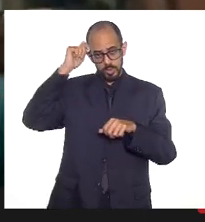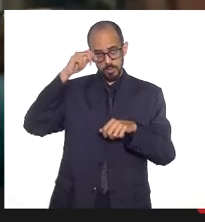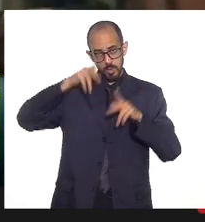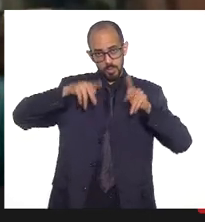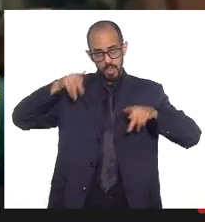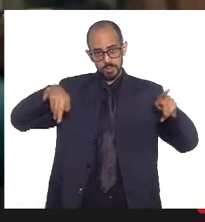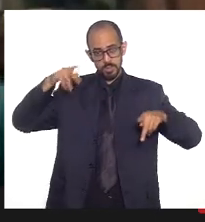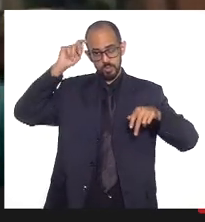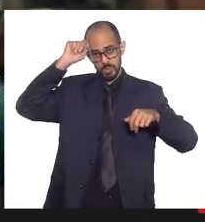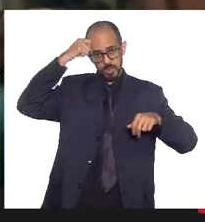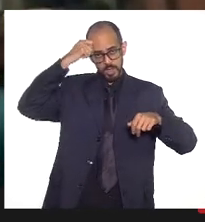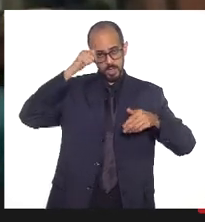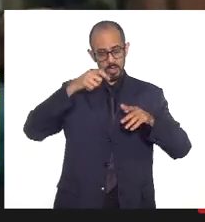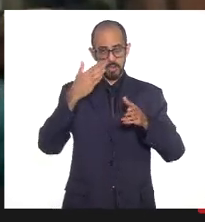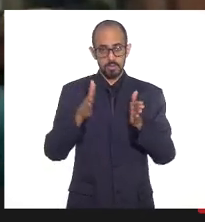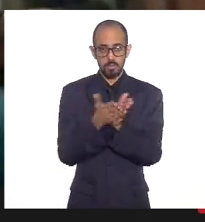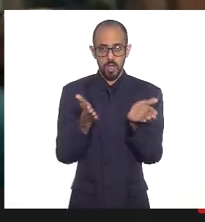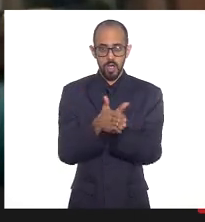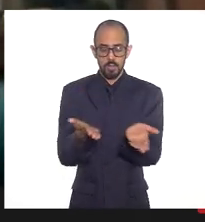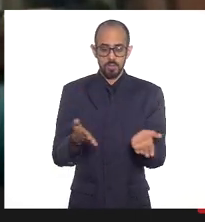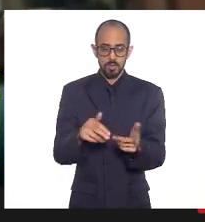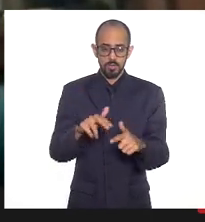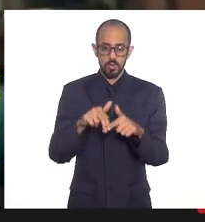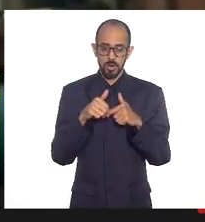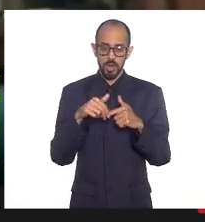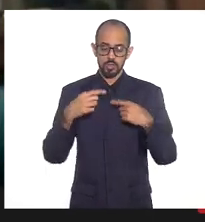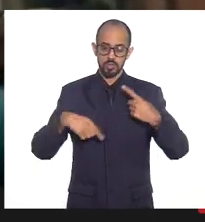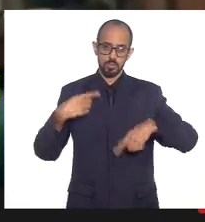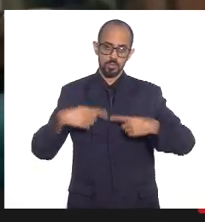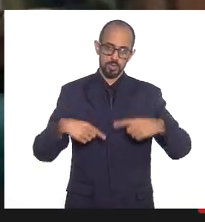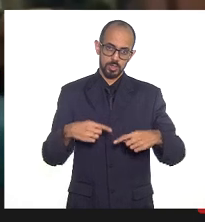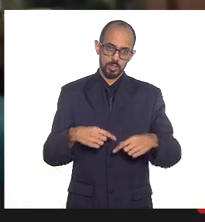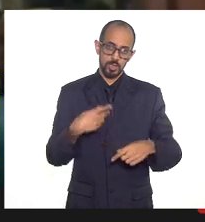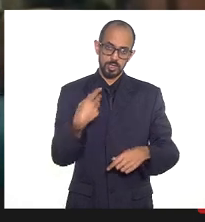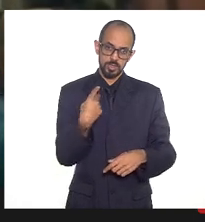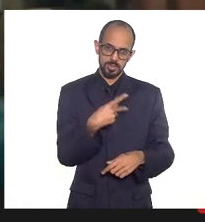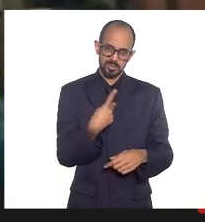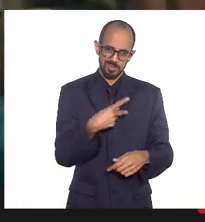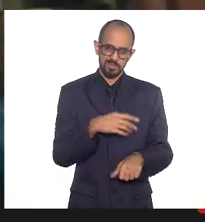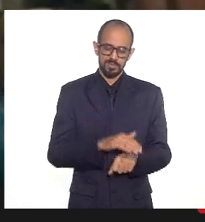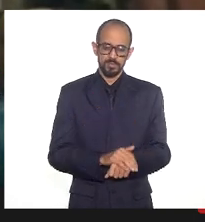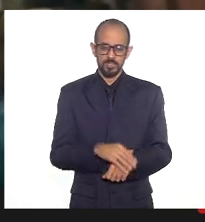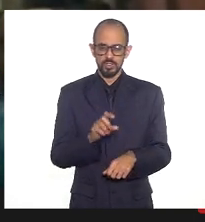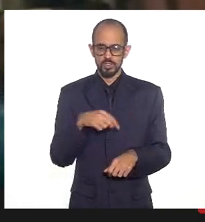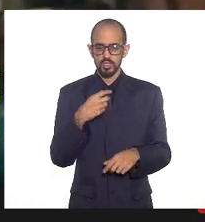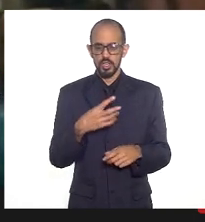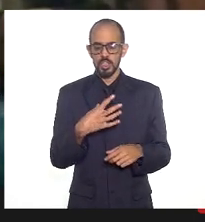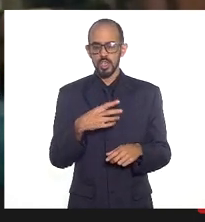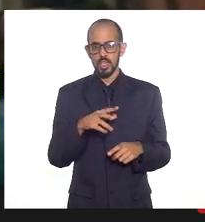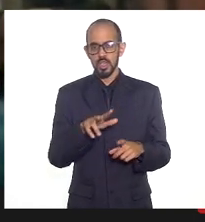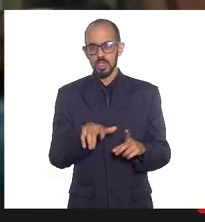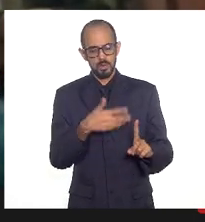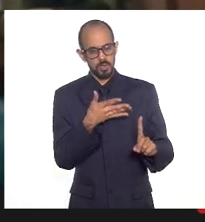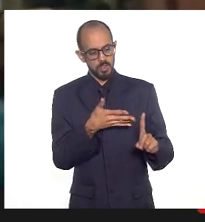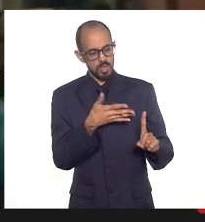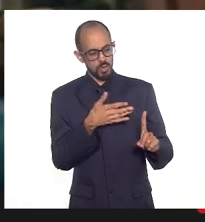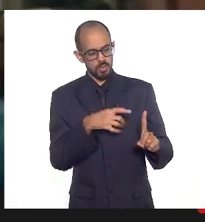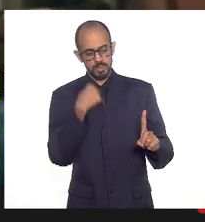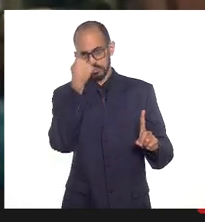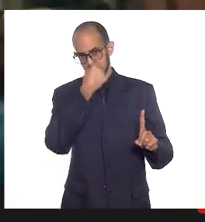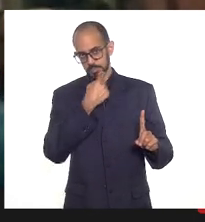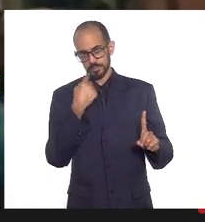sido cada vez mais criminalizada por conta de políticas dessa natureza de reconhecimento facial a partir da coleta massiva do tratamento de